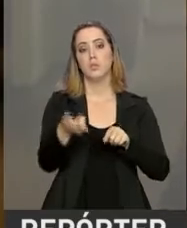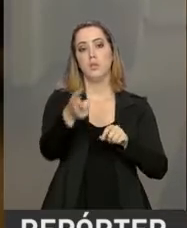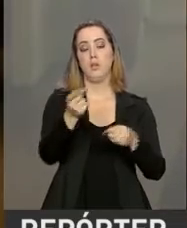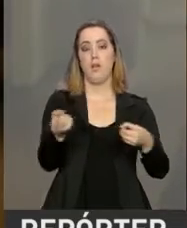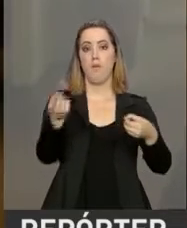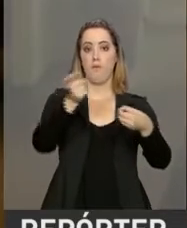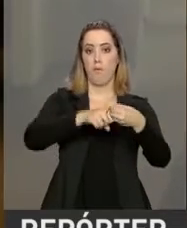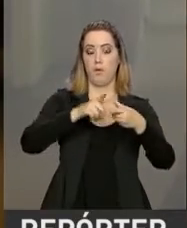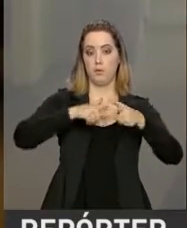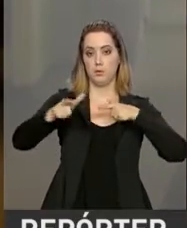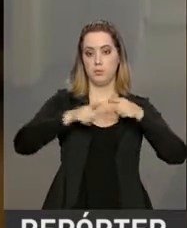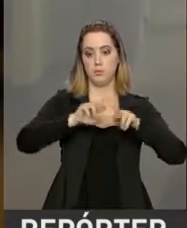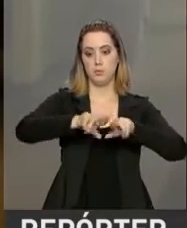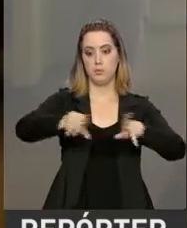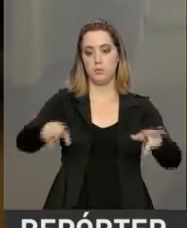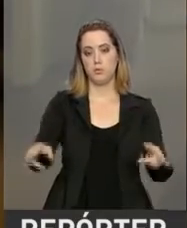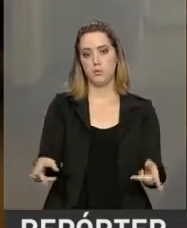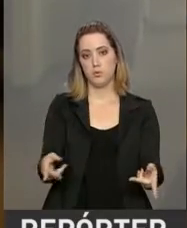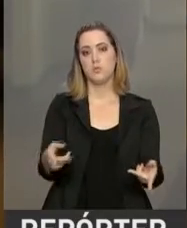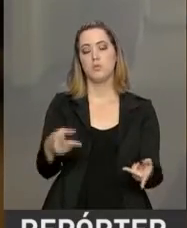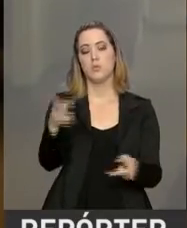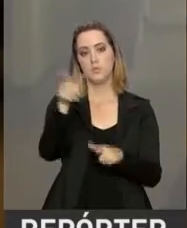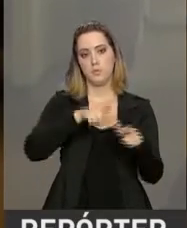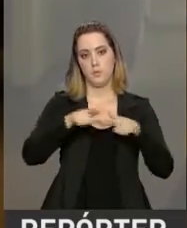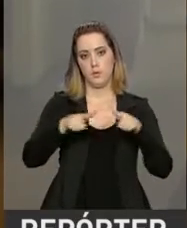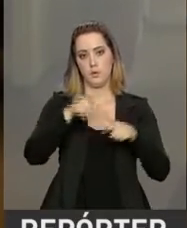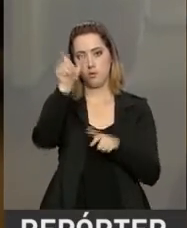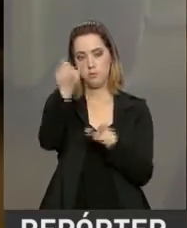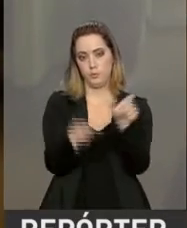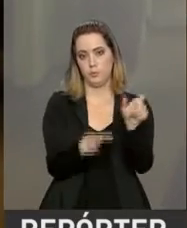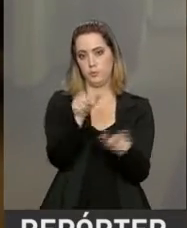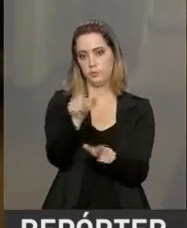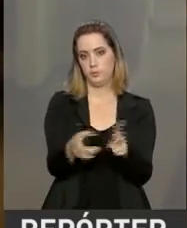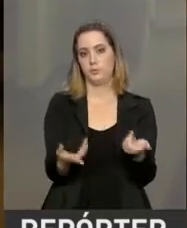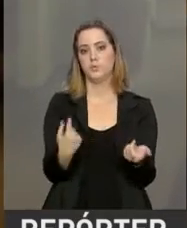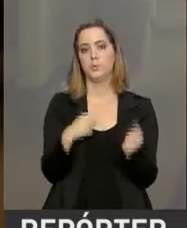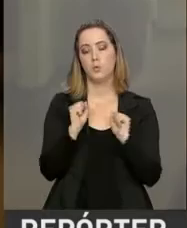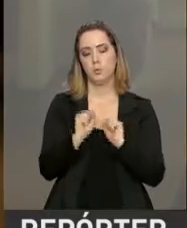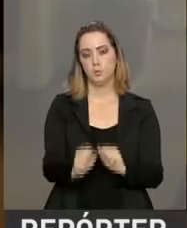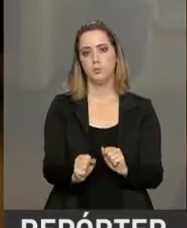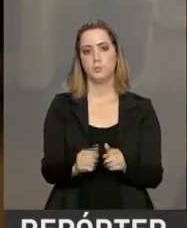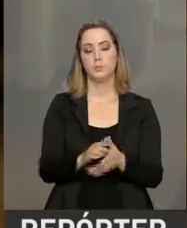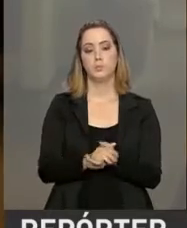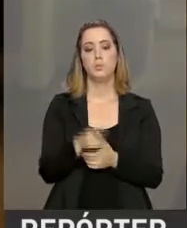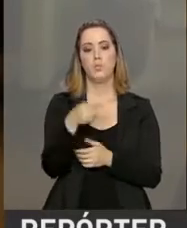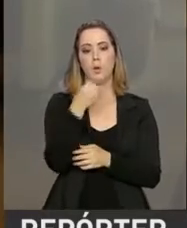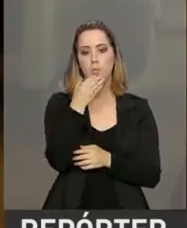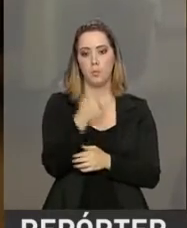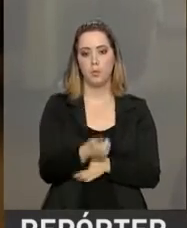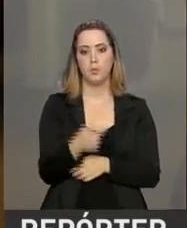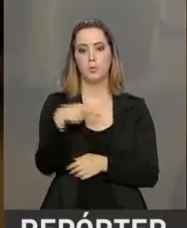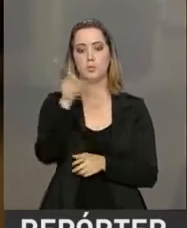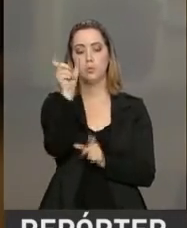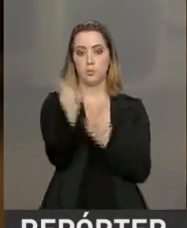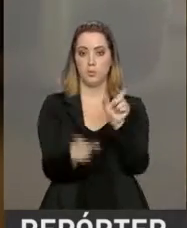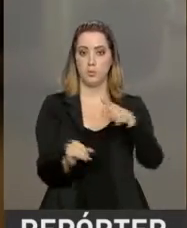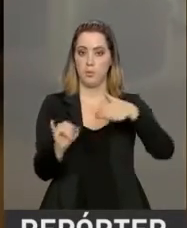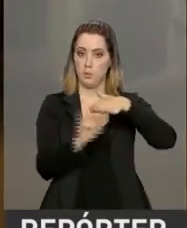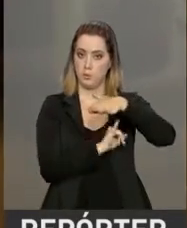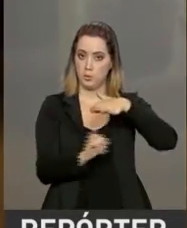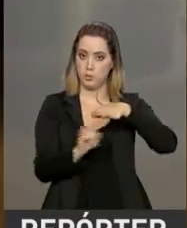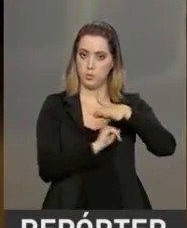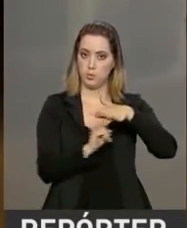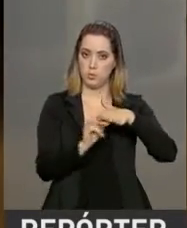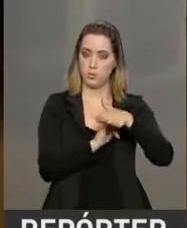cidadãos brasileiros para que a gente possa fazer com que eles tenham as condições objetivas para voltar ao mercado de trabalho. Isso é bom para o Instituto, que deixa de ter